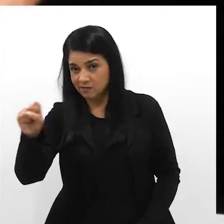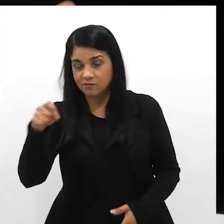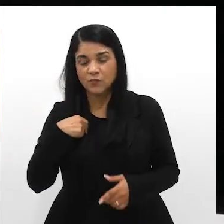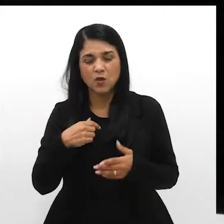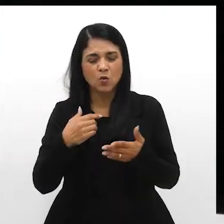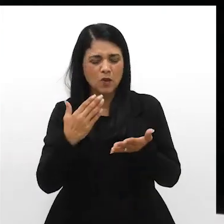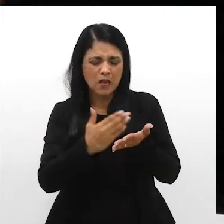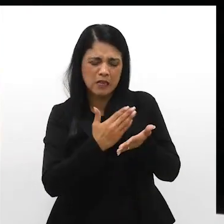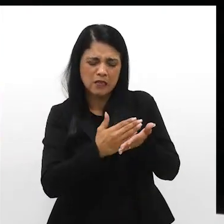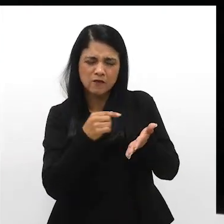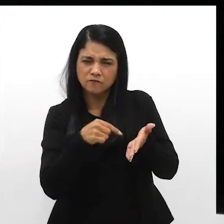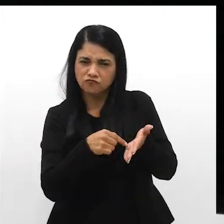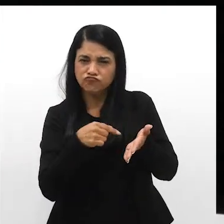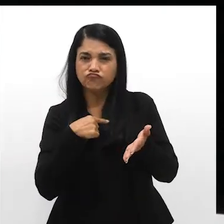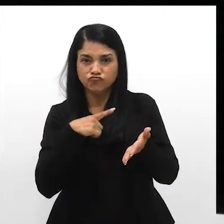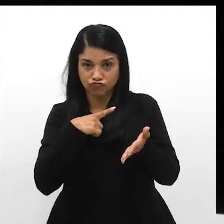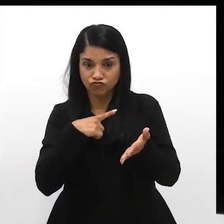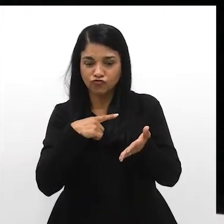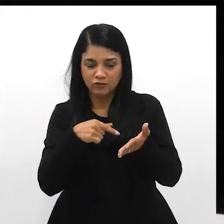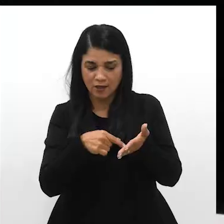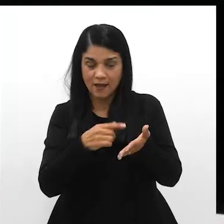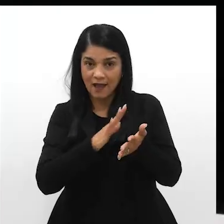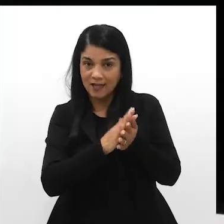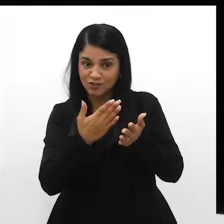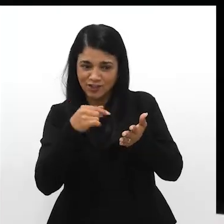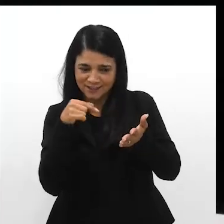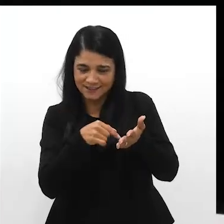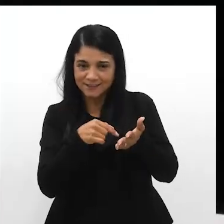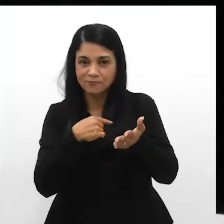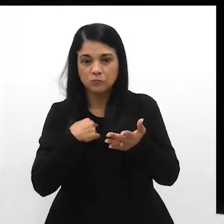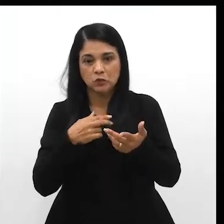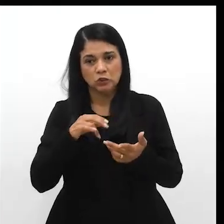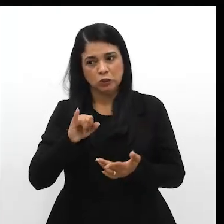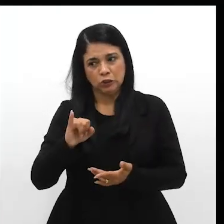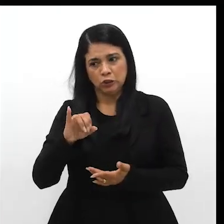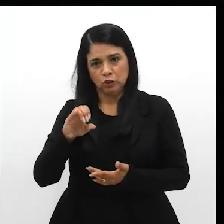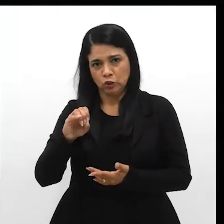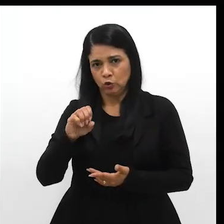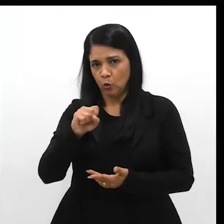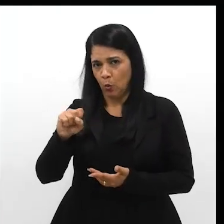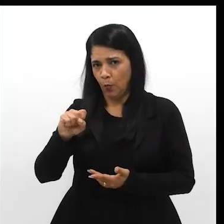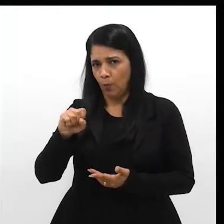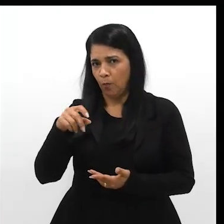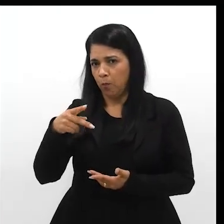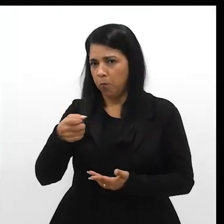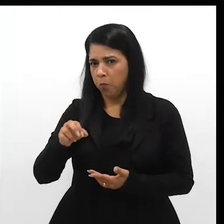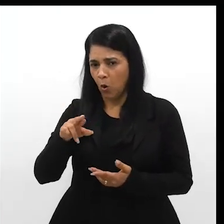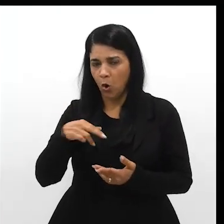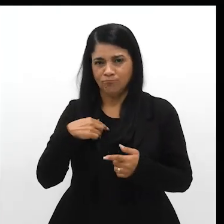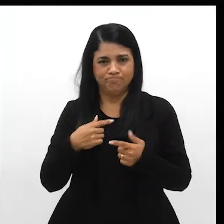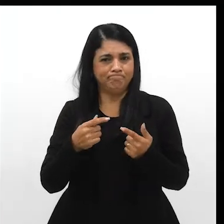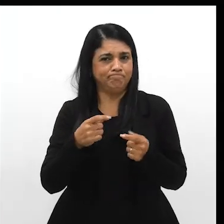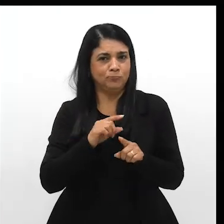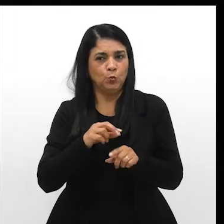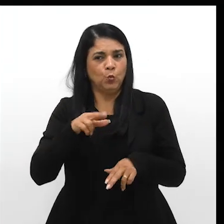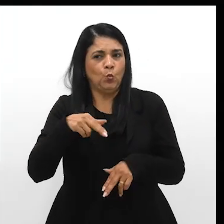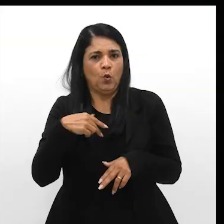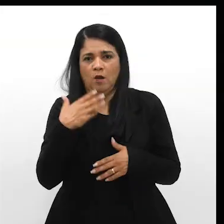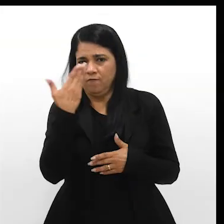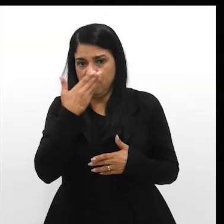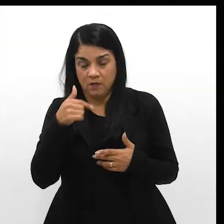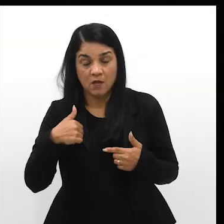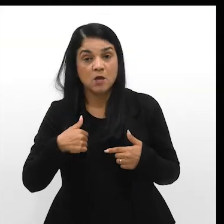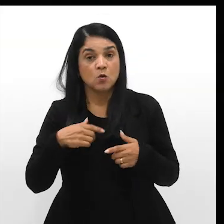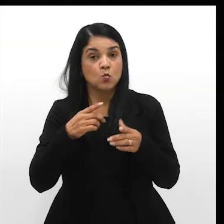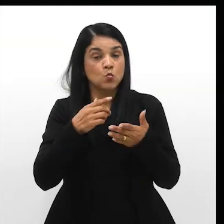de escultura, porque realmente na argila eu mandava bem pra caramba, mas eu nunca tinha visto isopor. Deixa eu te fazer uma pergunta, pegando esse teu gancho